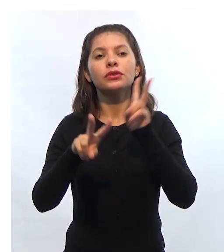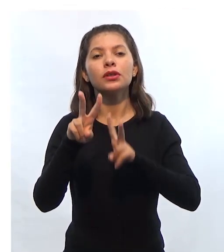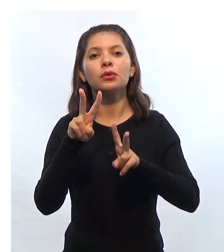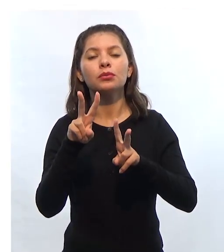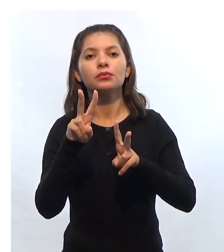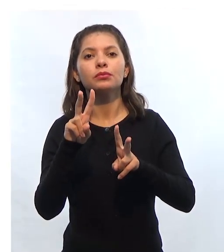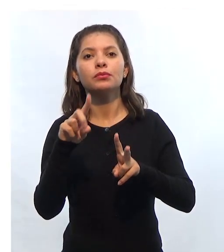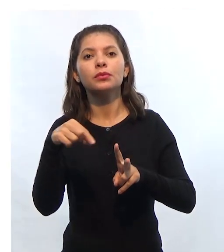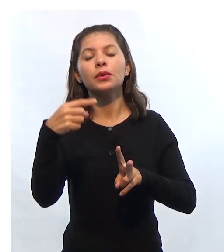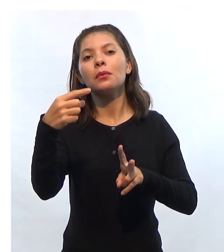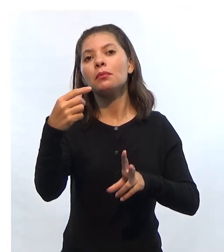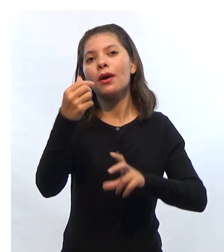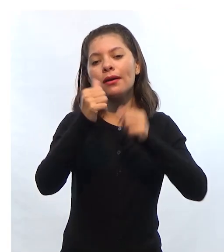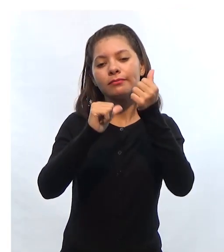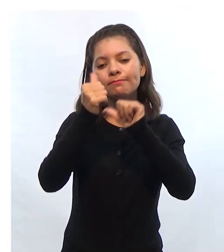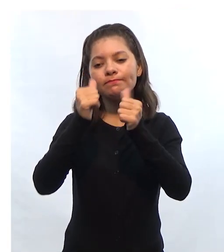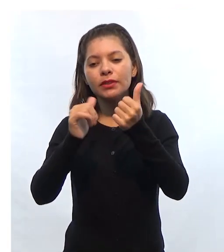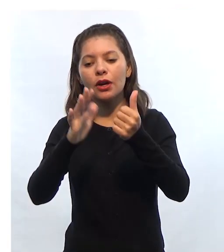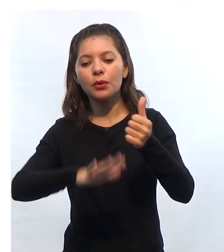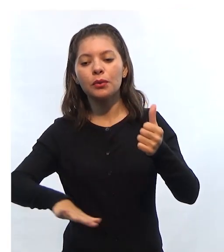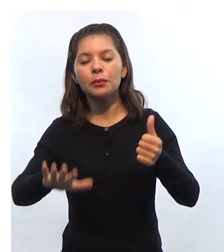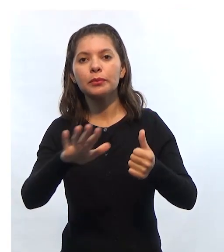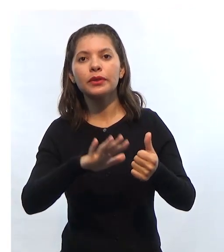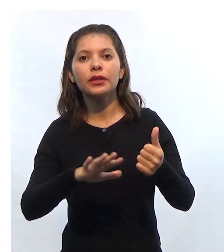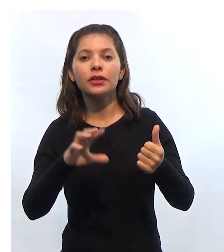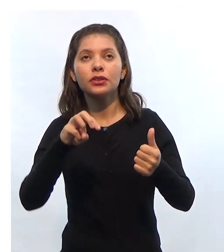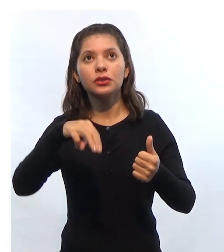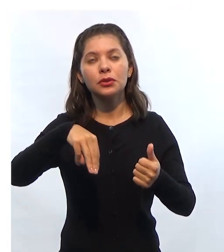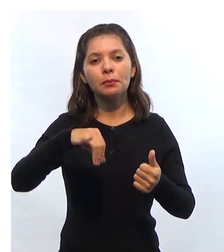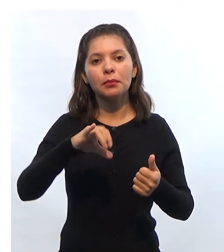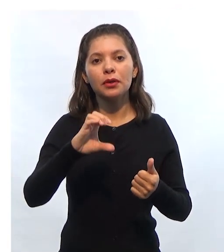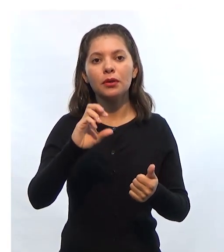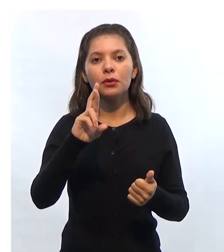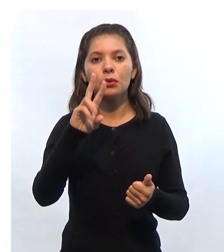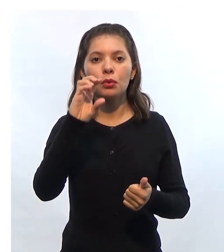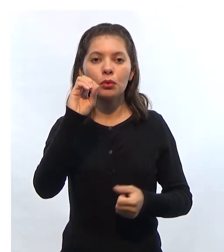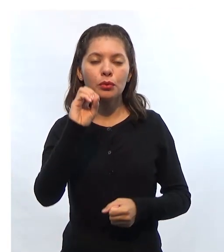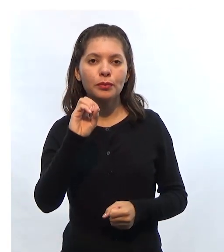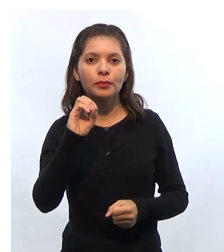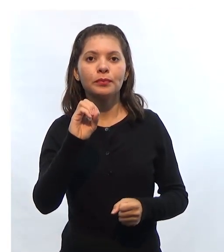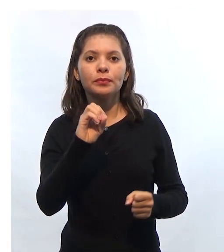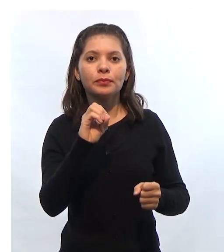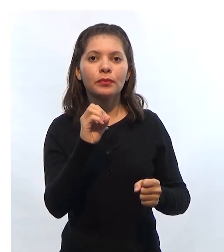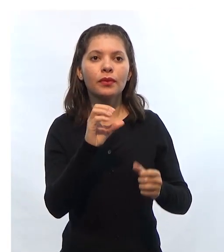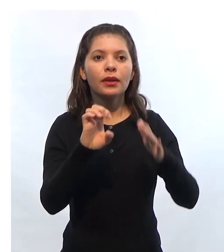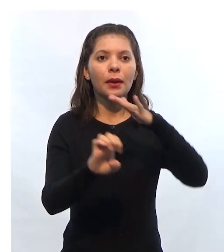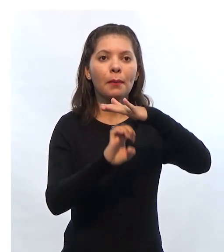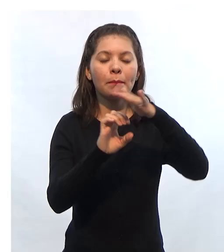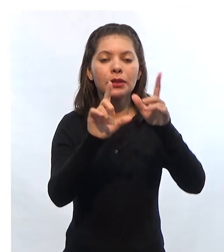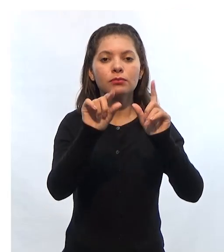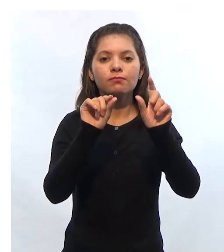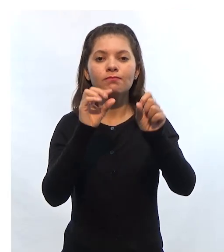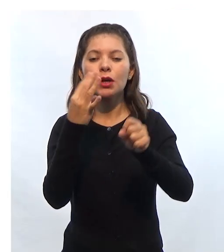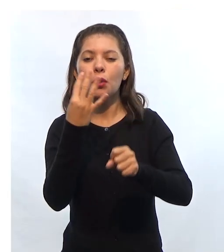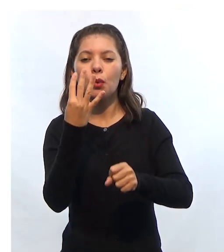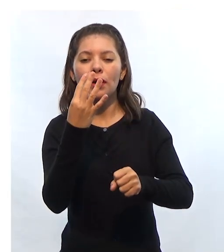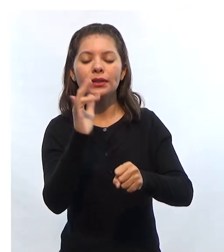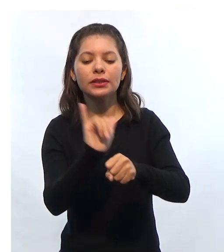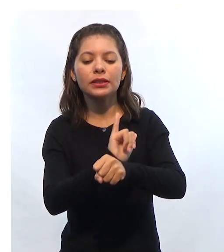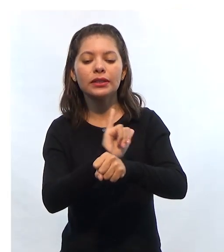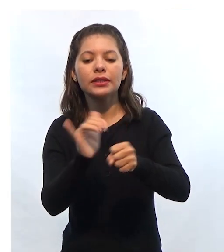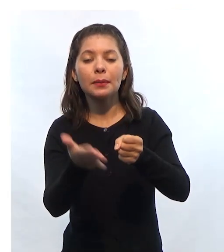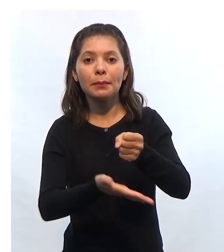empresa. Após avaliar o ambiente, né, fazer aquela avaliação do ambiente, né, macro e microambiente, a empresa pode escolher uma das